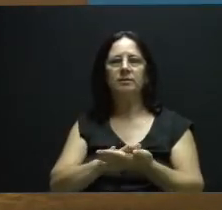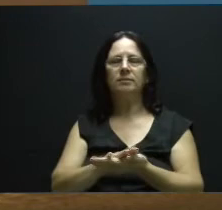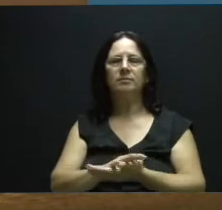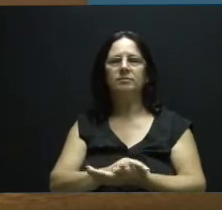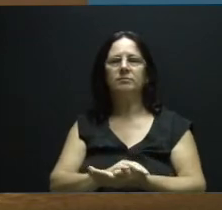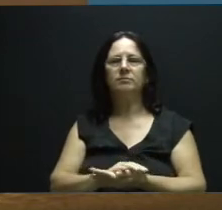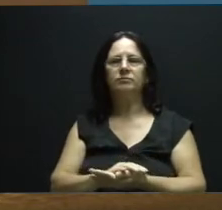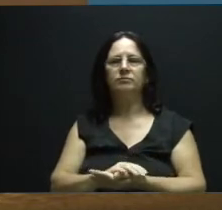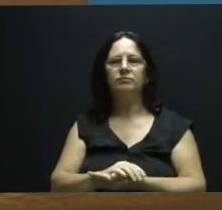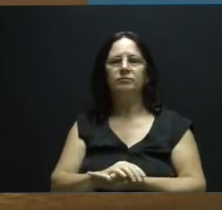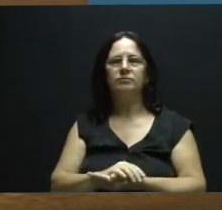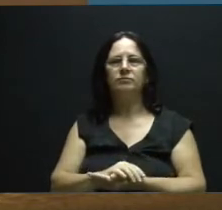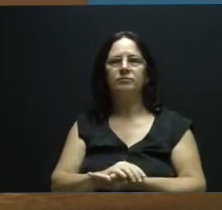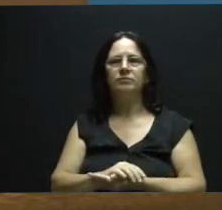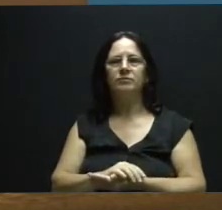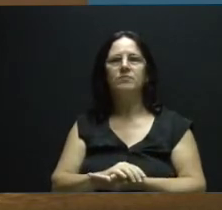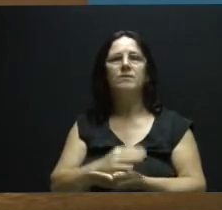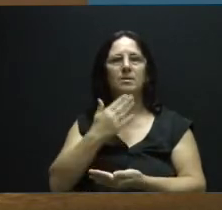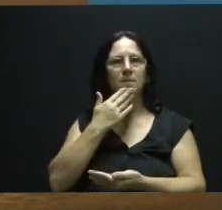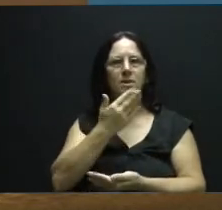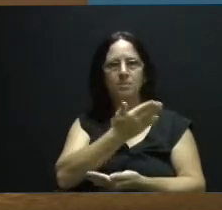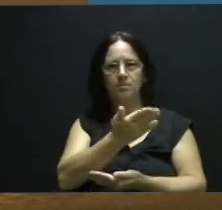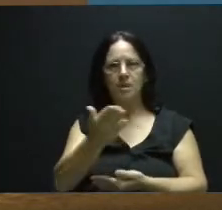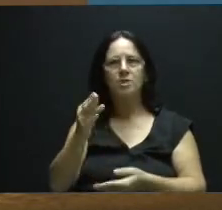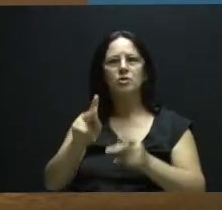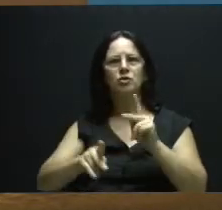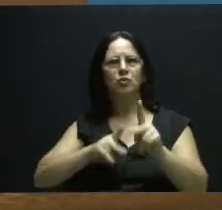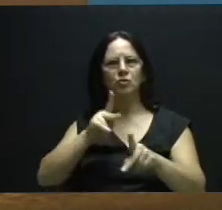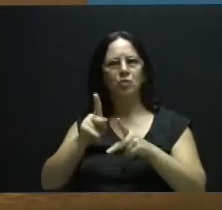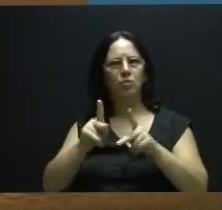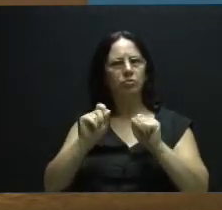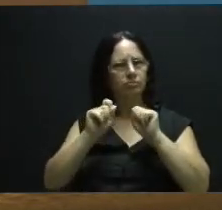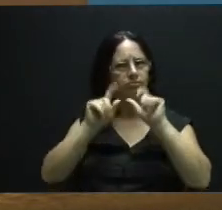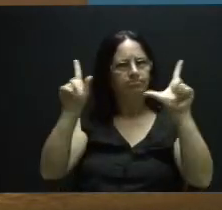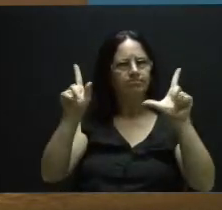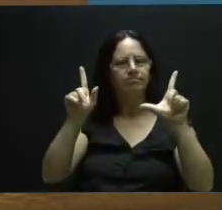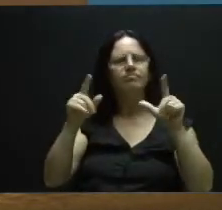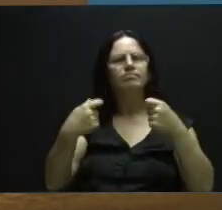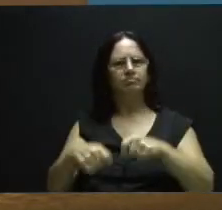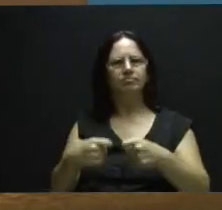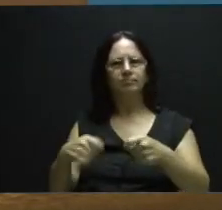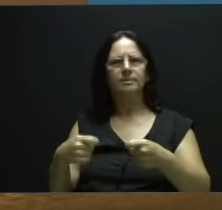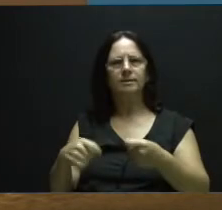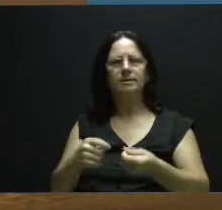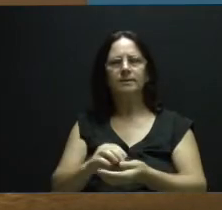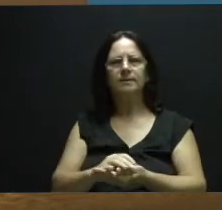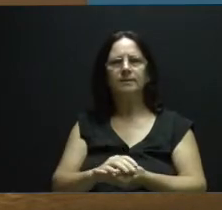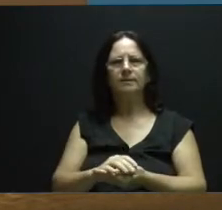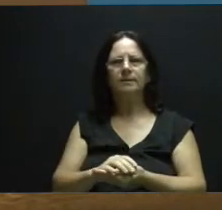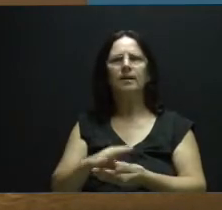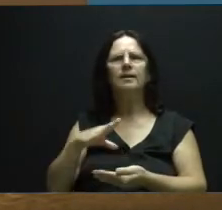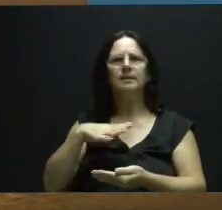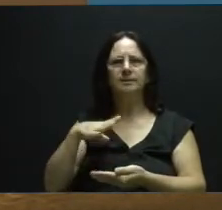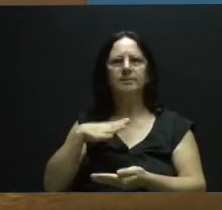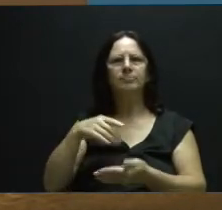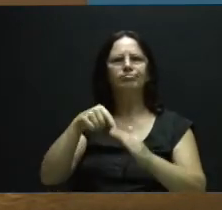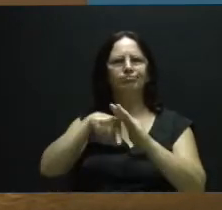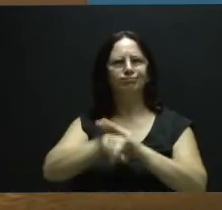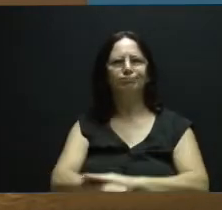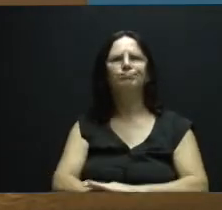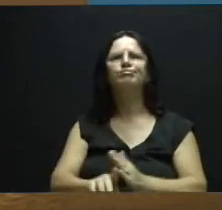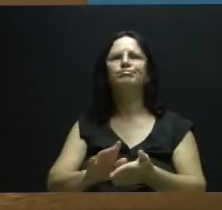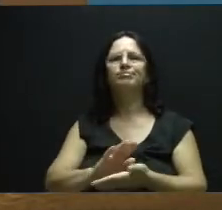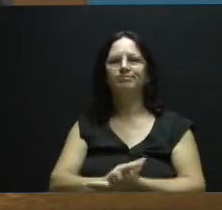população mas eu peço que a população começa a acordar porque faz necessário senão a cidade de cubatão vai pro brejo de